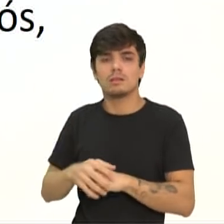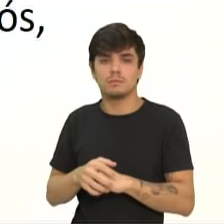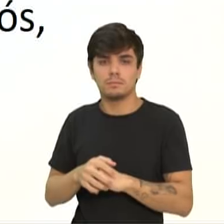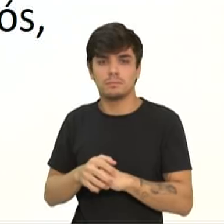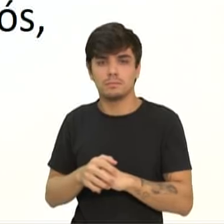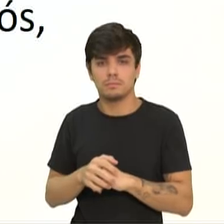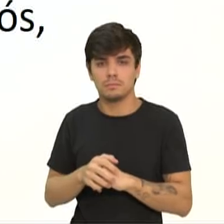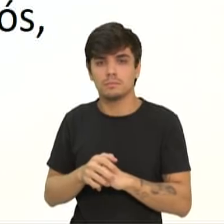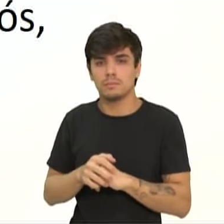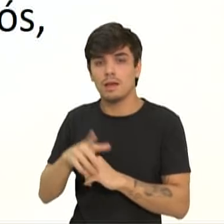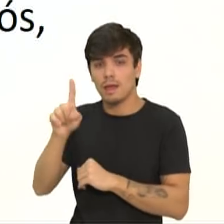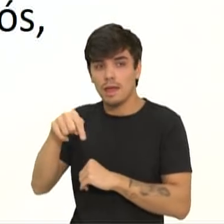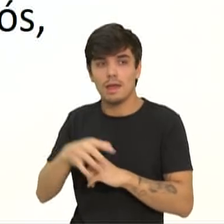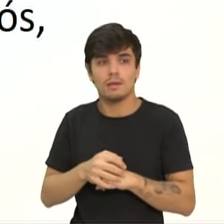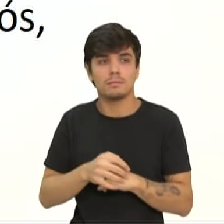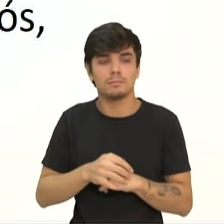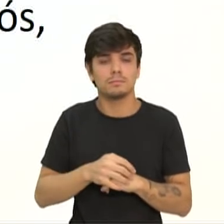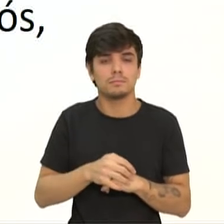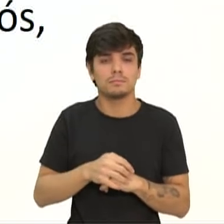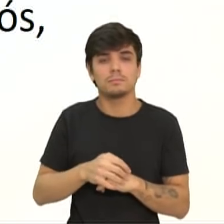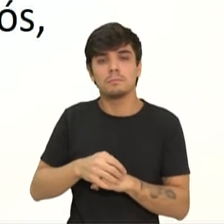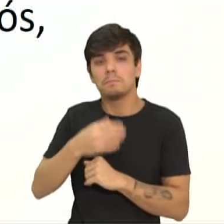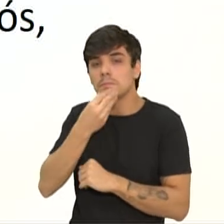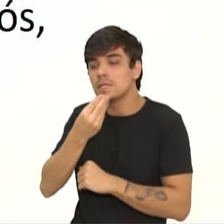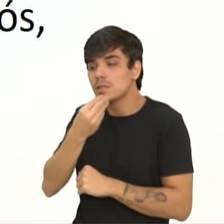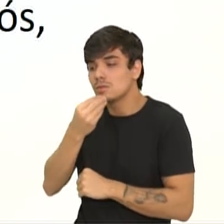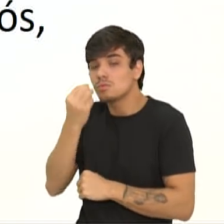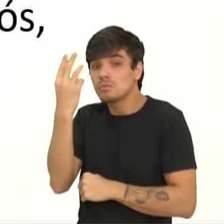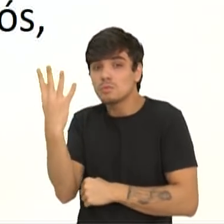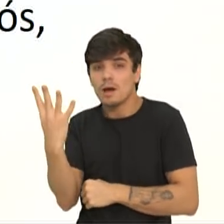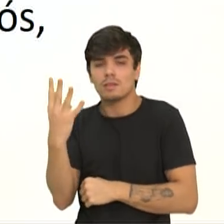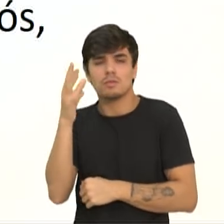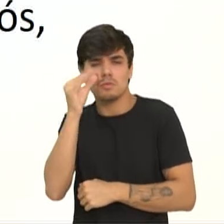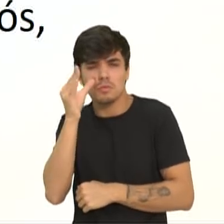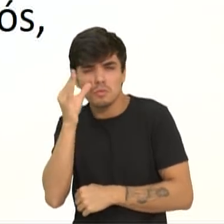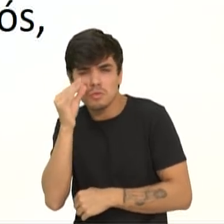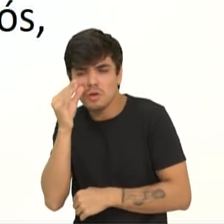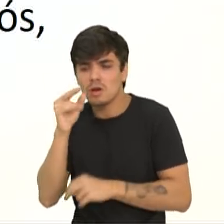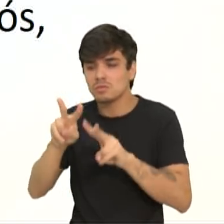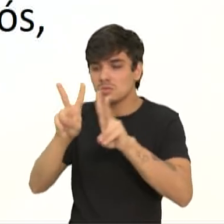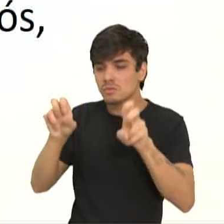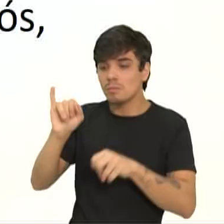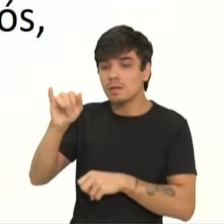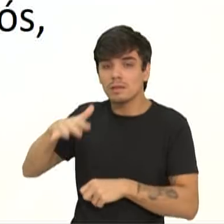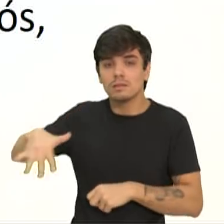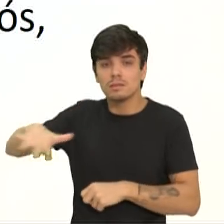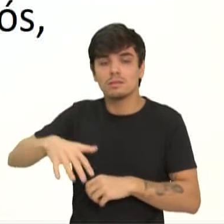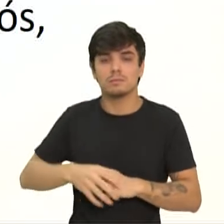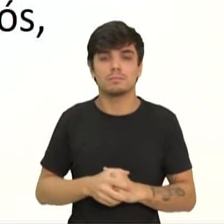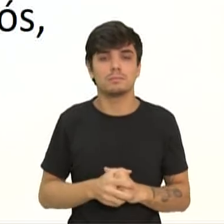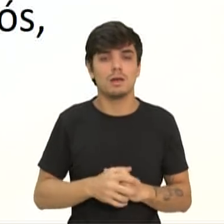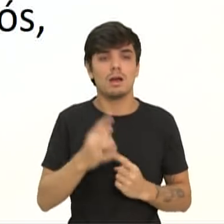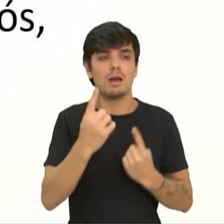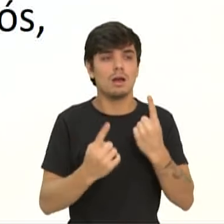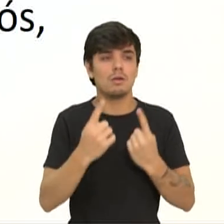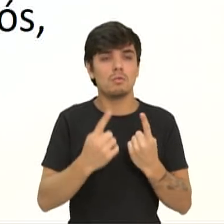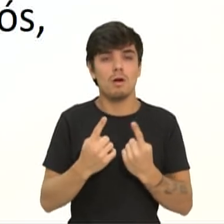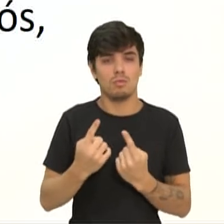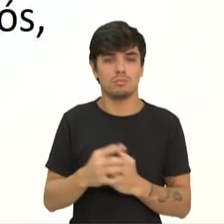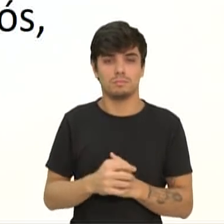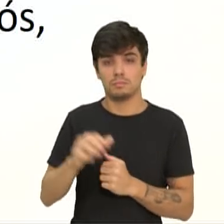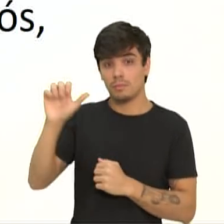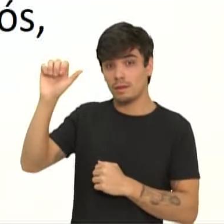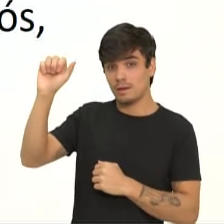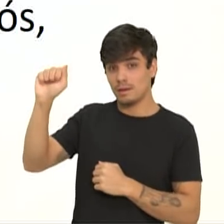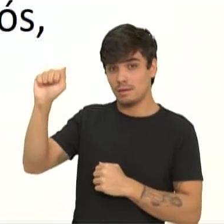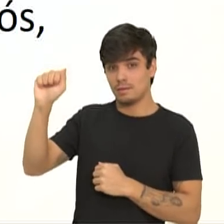meninos ficam curiosos, os 4, sobre a ilha. Qual é a alternativa que mostra a curiosidade? Letra A: vou